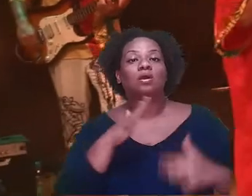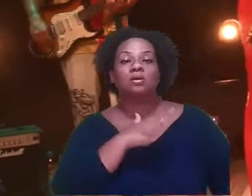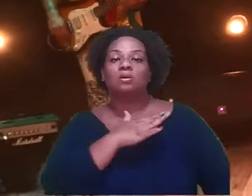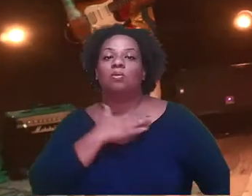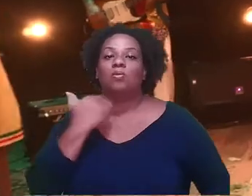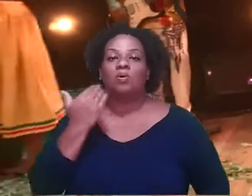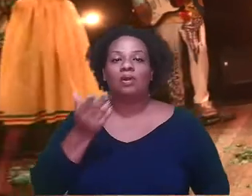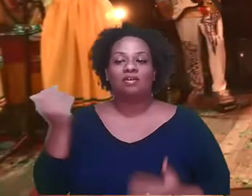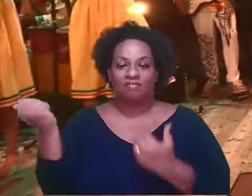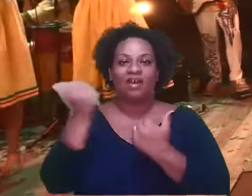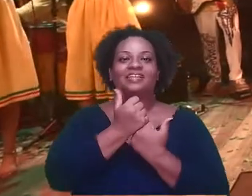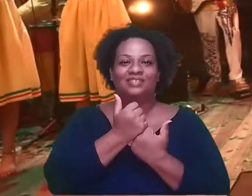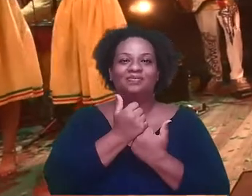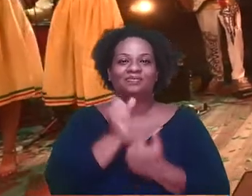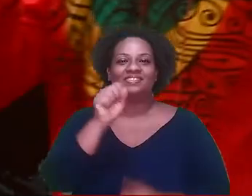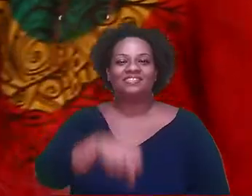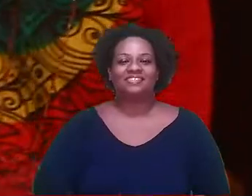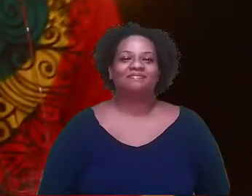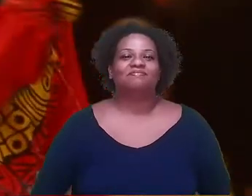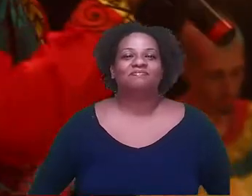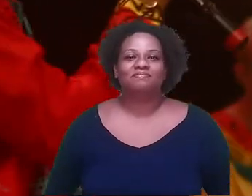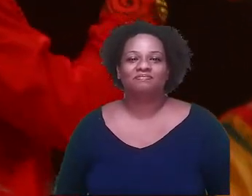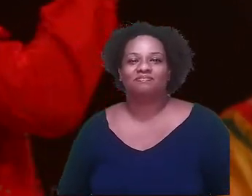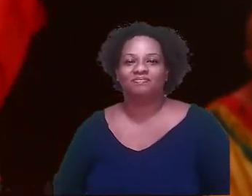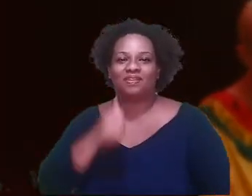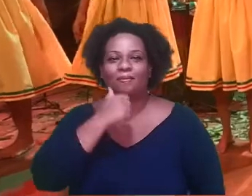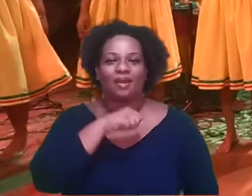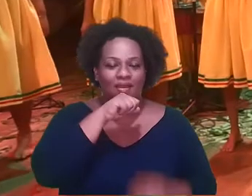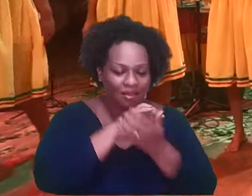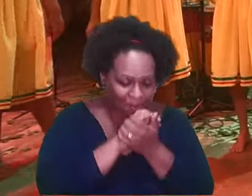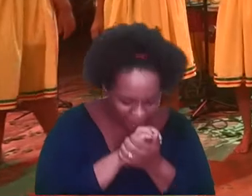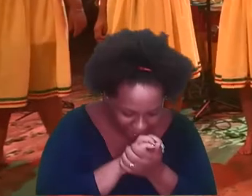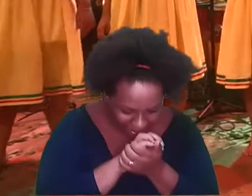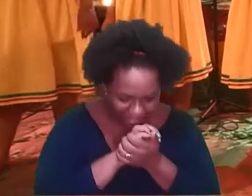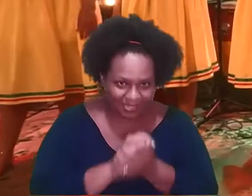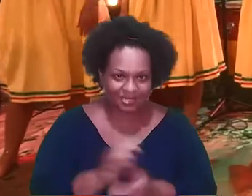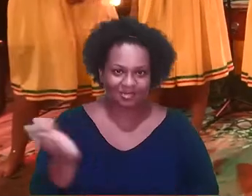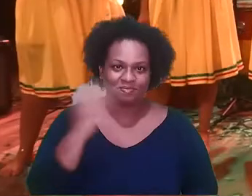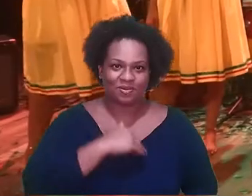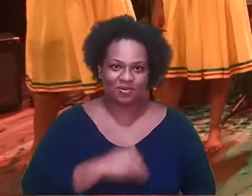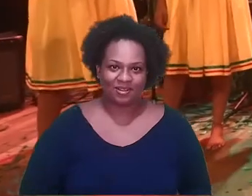segure. É isso aí. A benção, mãe Bete. Simbora.